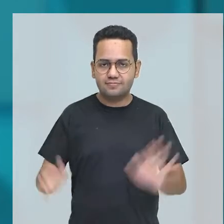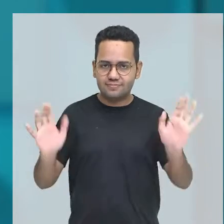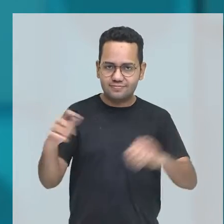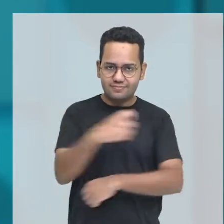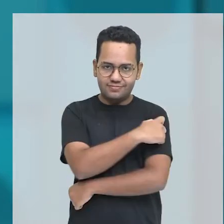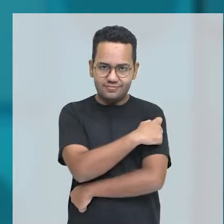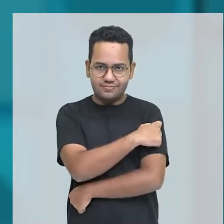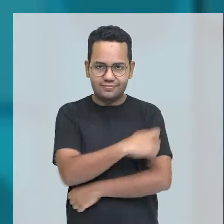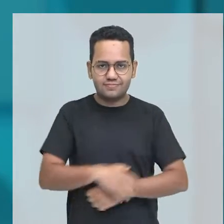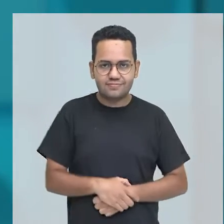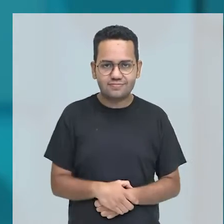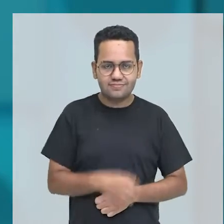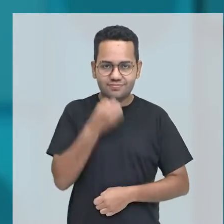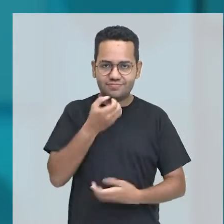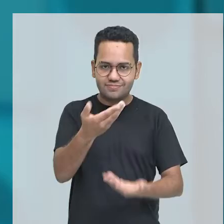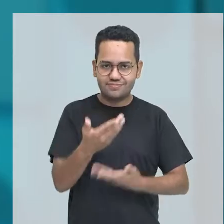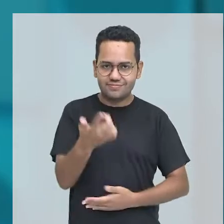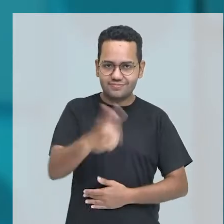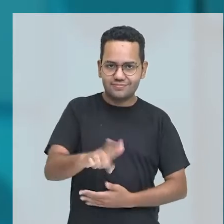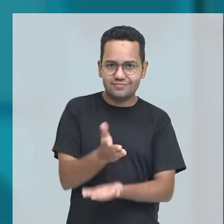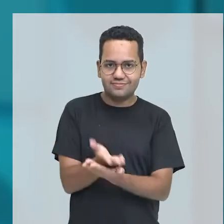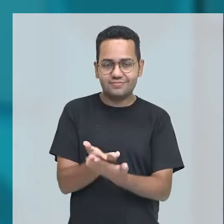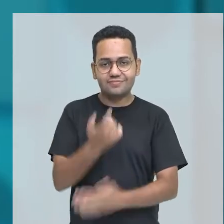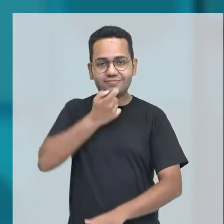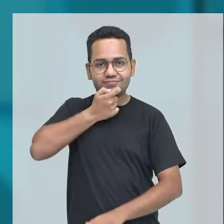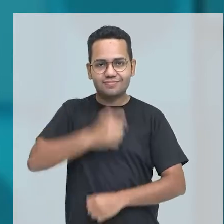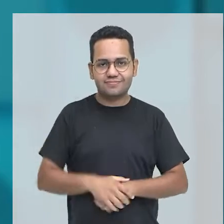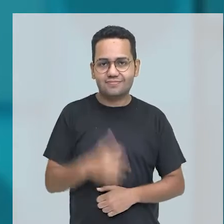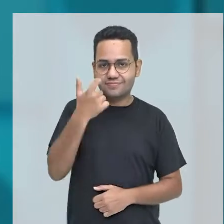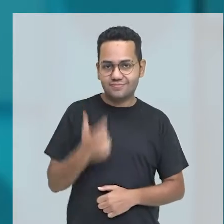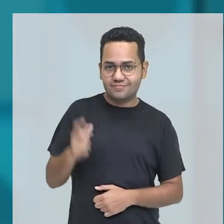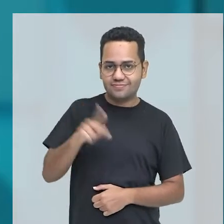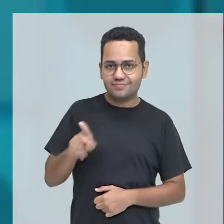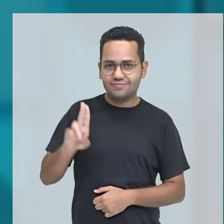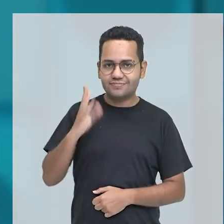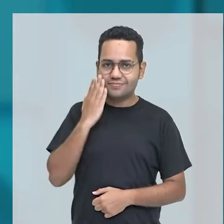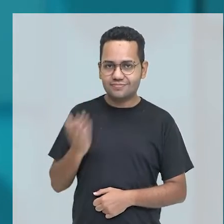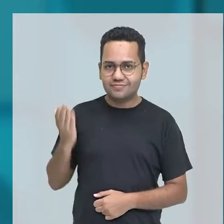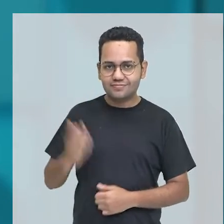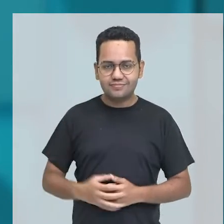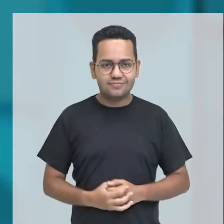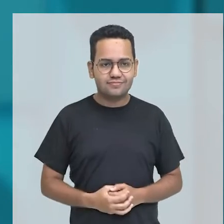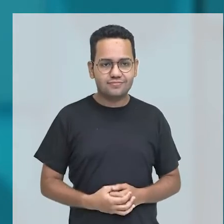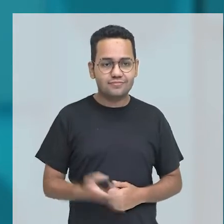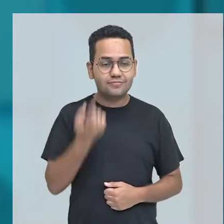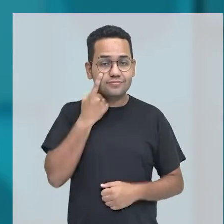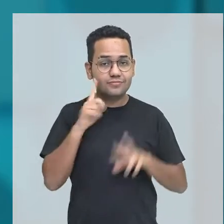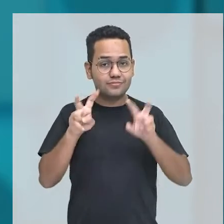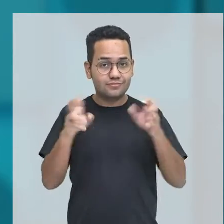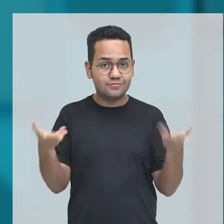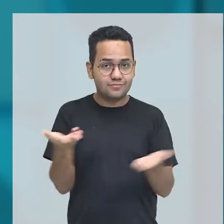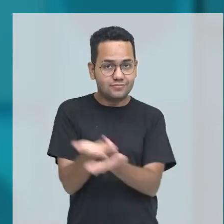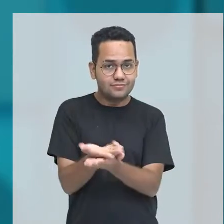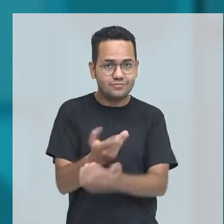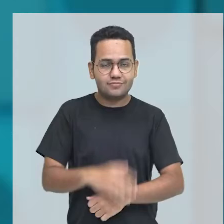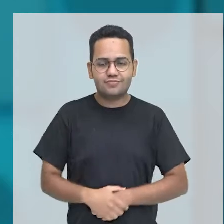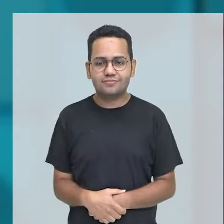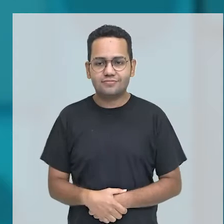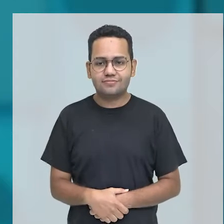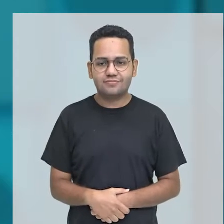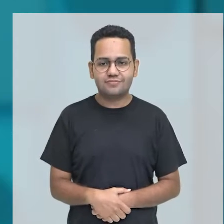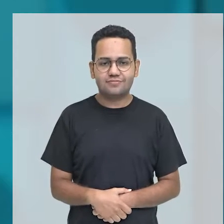Hello, dear students, teachers, welcome! Bem-vindos à nossa aula de língua inglesa. Eu sou o Teacher Ademir Ribeiro e vou acompanhar vocês ao longo dessa